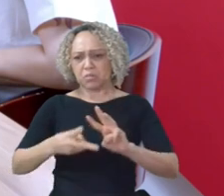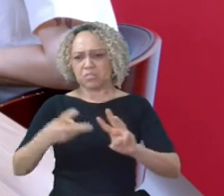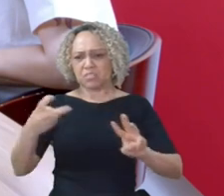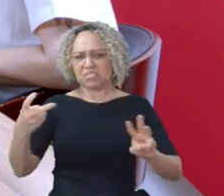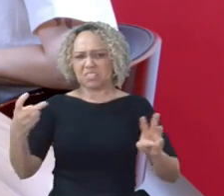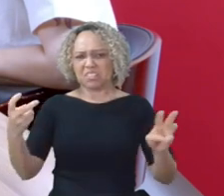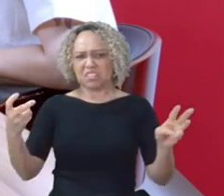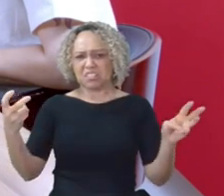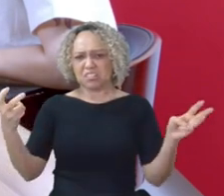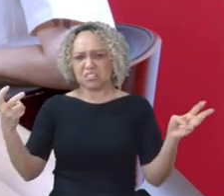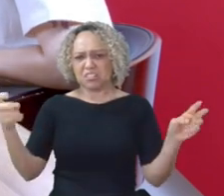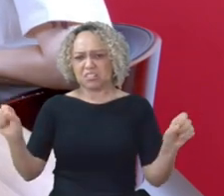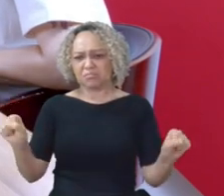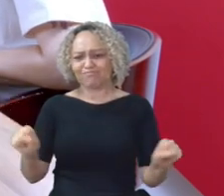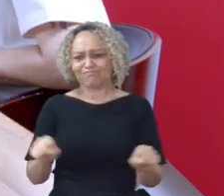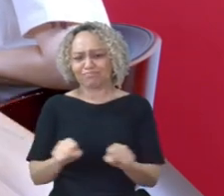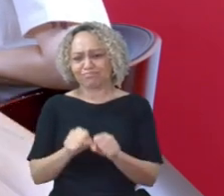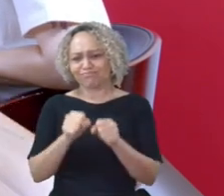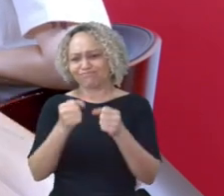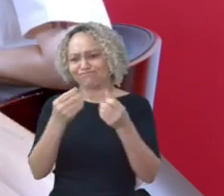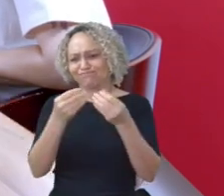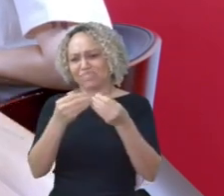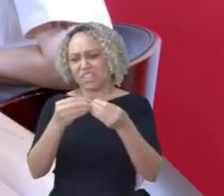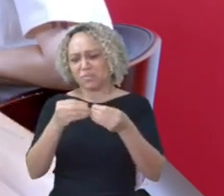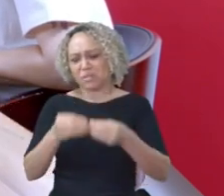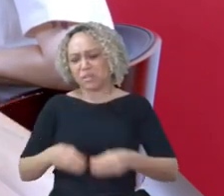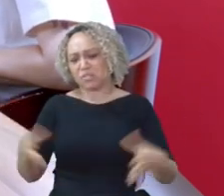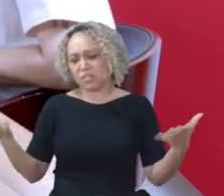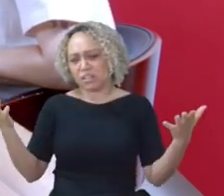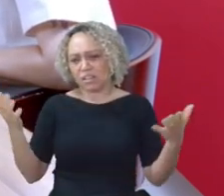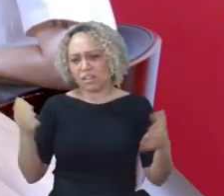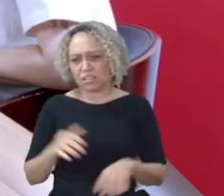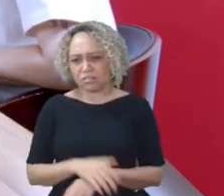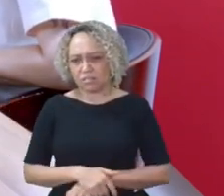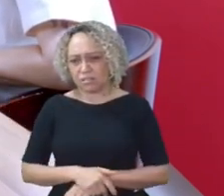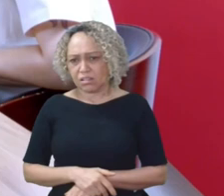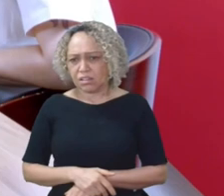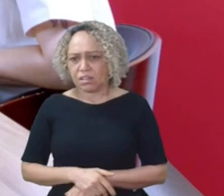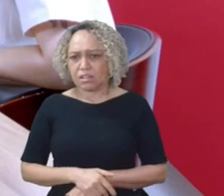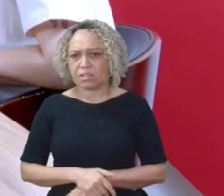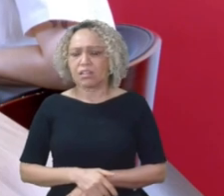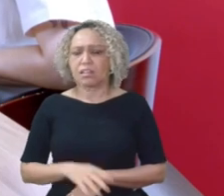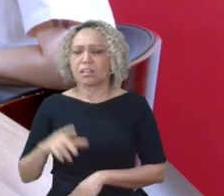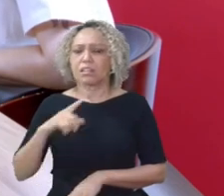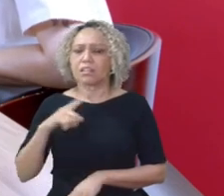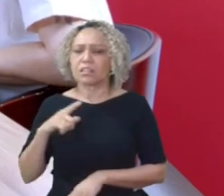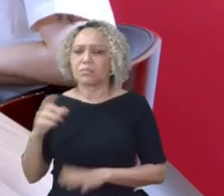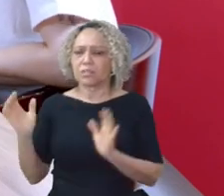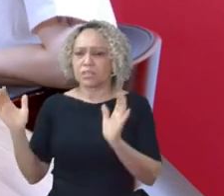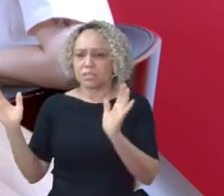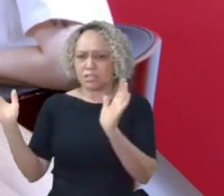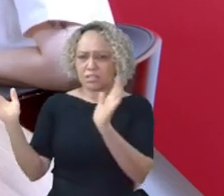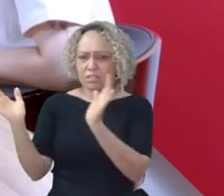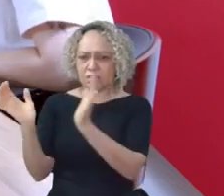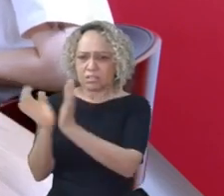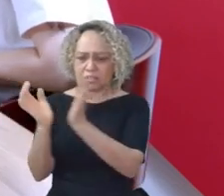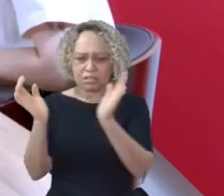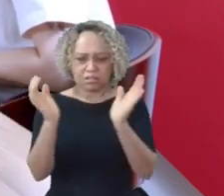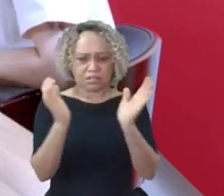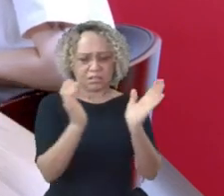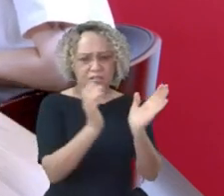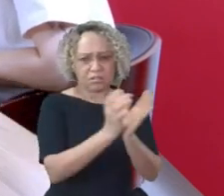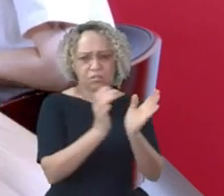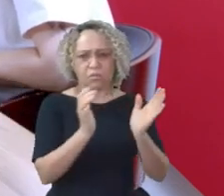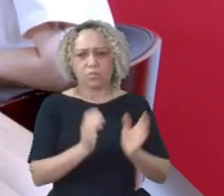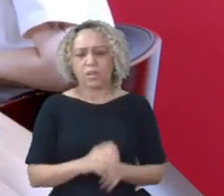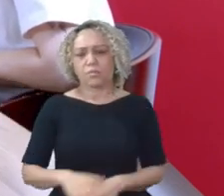eu acabo me apegando muito ao meu estado, né? Então, existe, assim, trazendo a linguagem, existe muito esse clubismo, né? E aí no estado do Mato